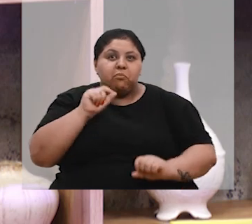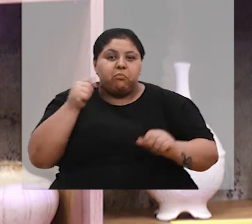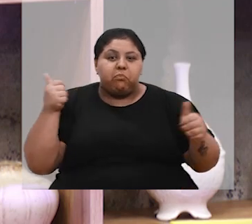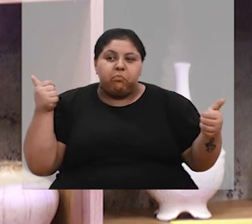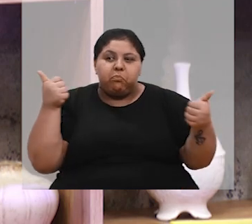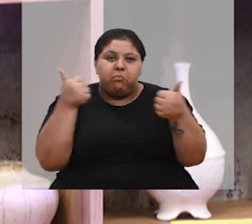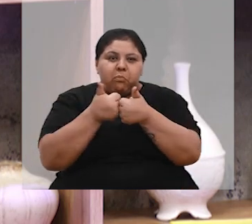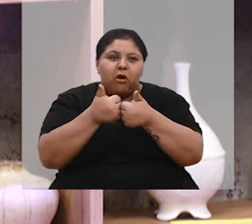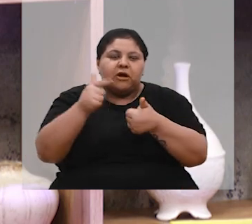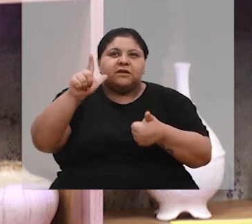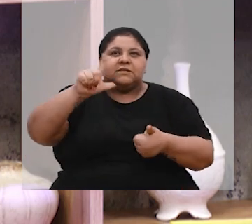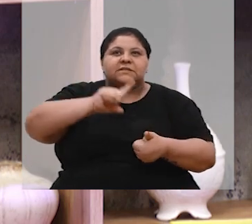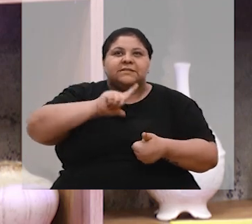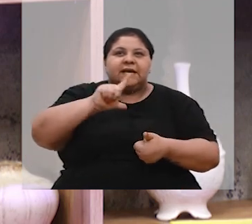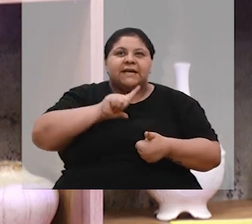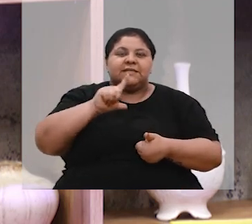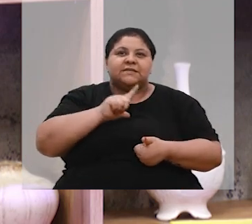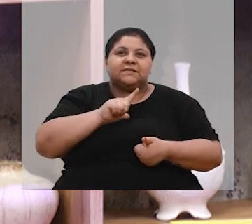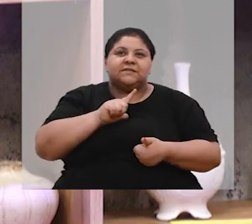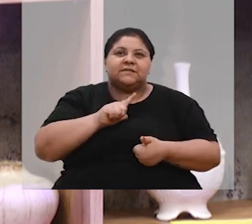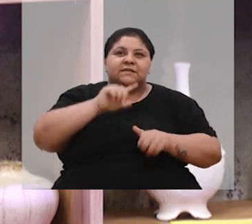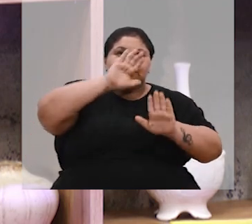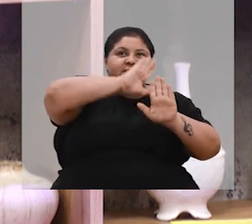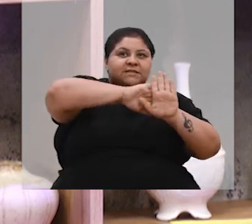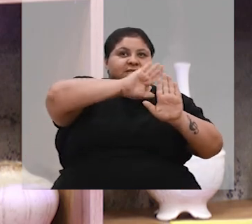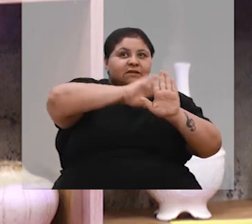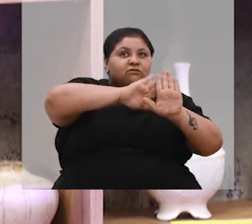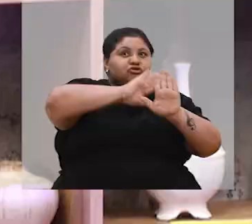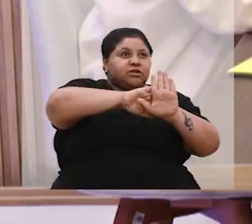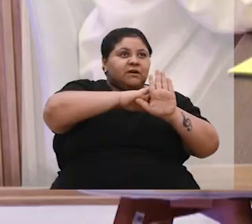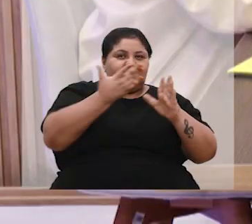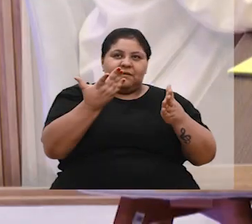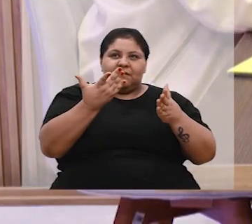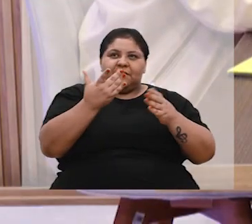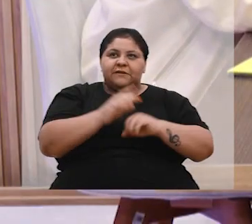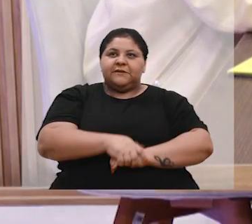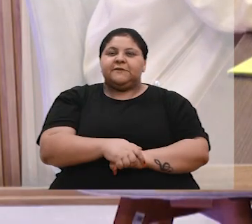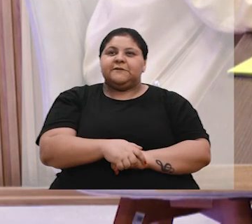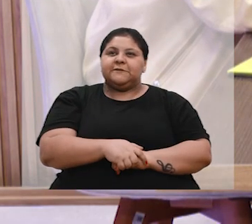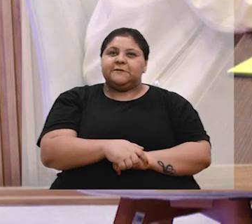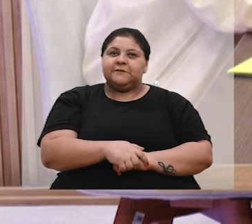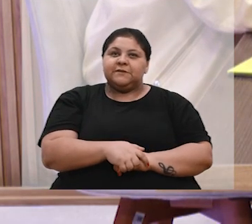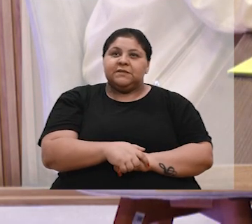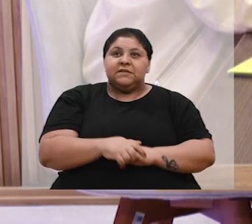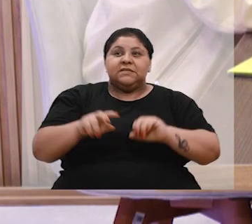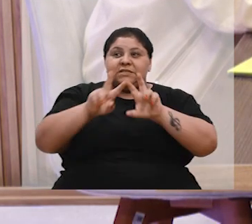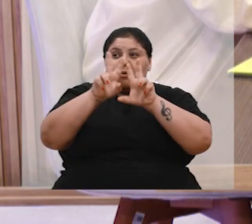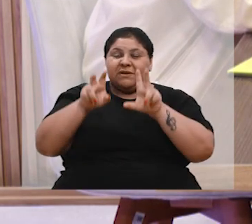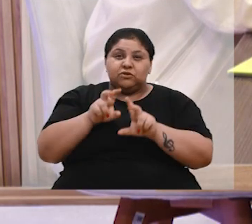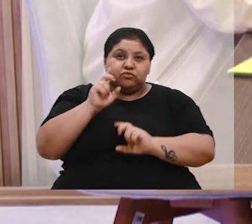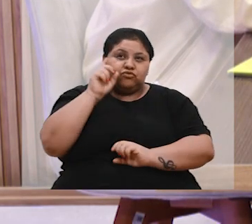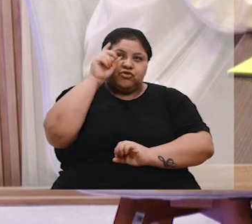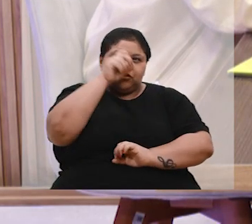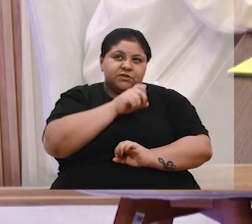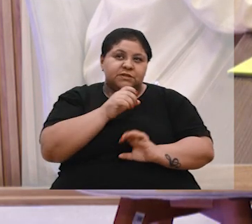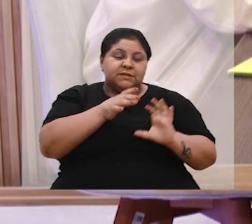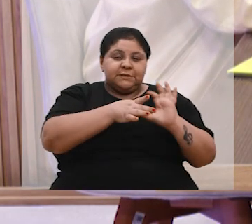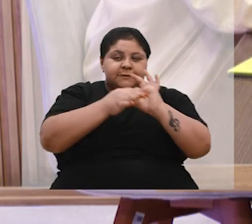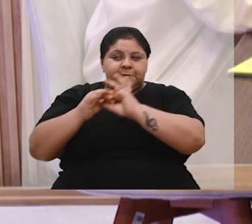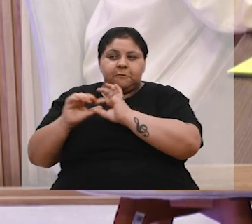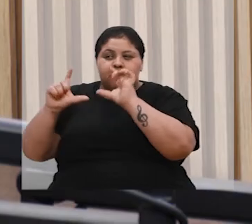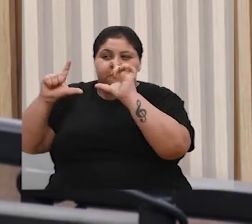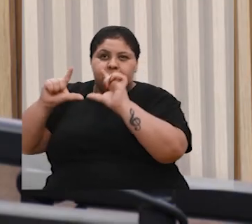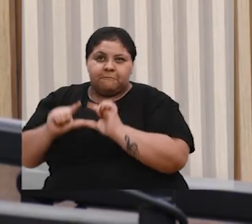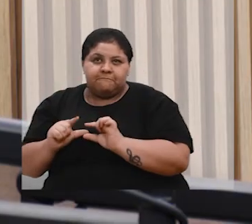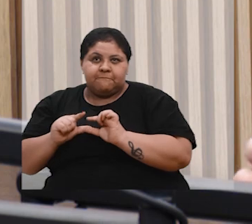da gente ainda tem essa ideologia presente, né? São complexidades diferentes. A gente tem nesses contextos menores e geralmente